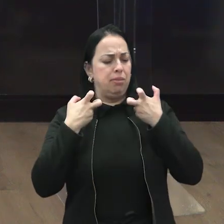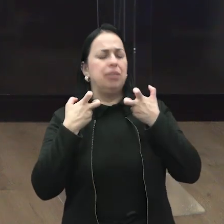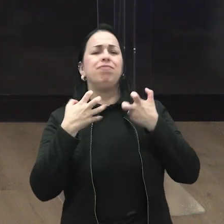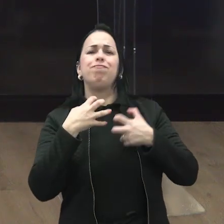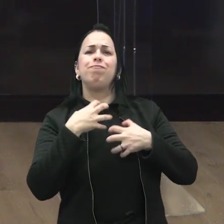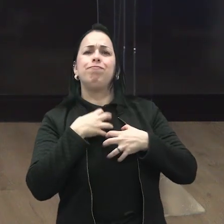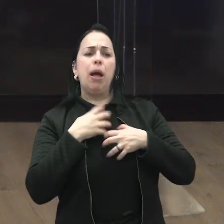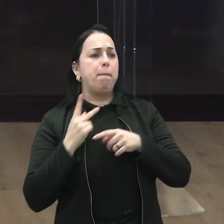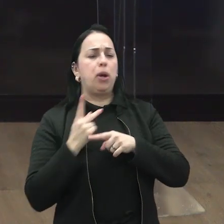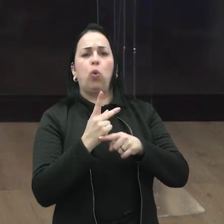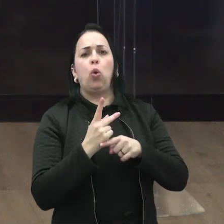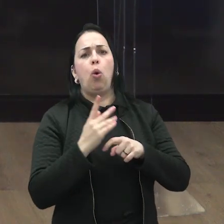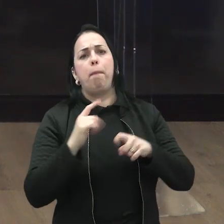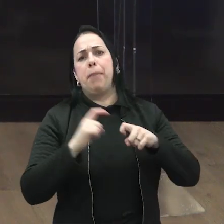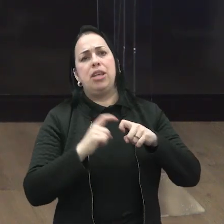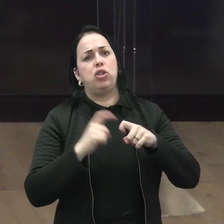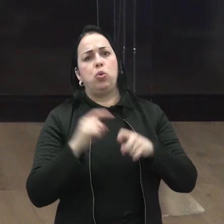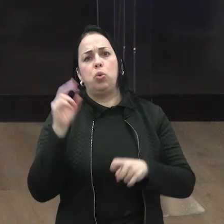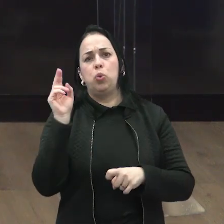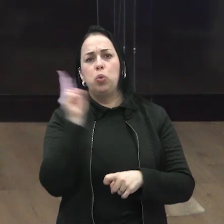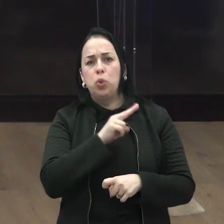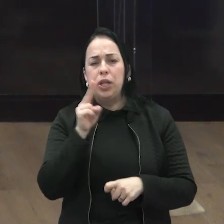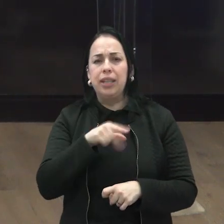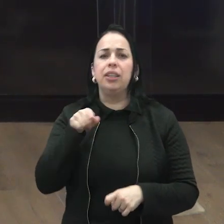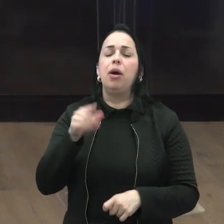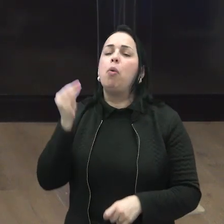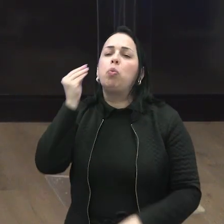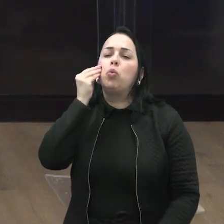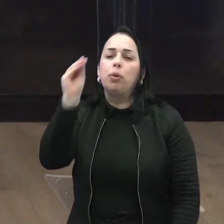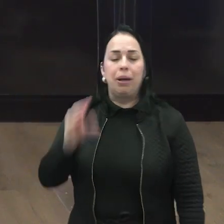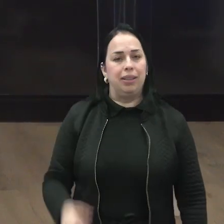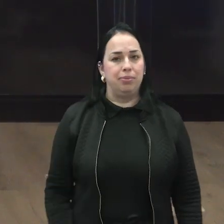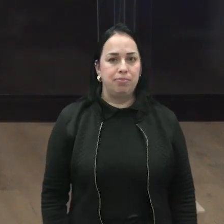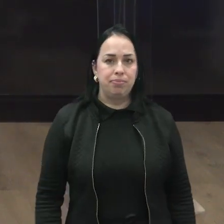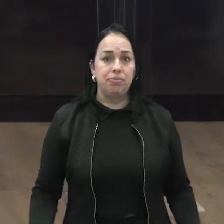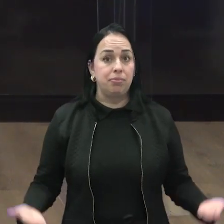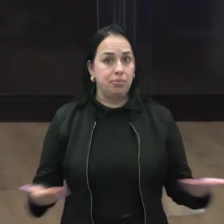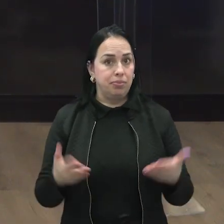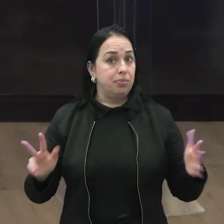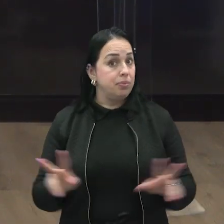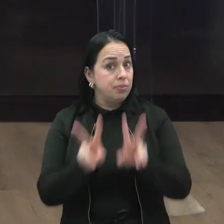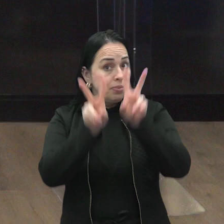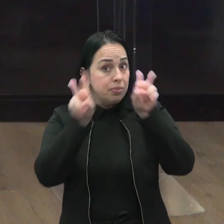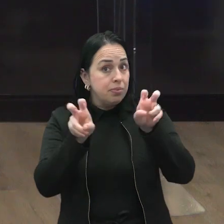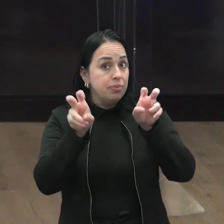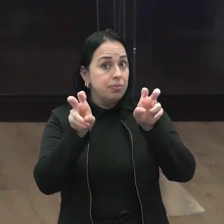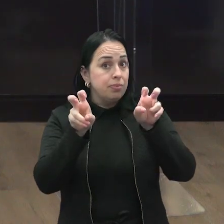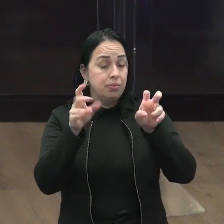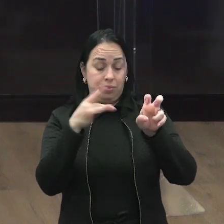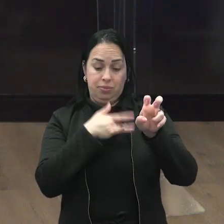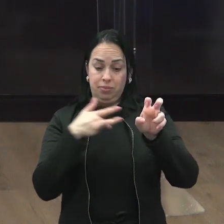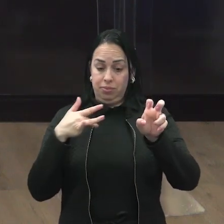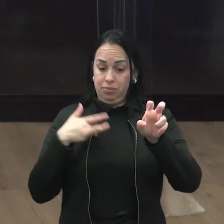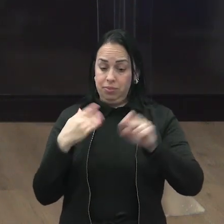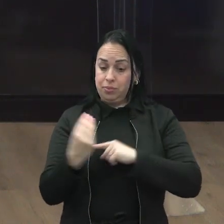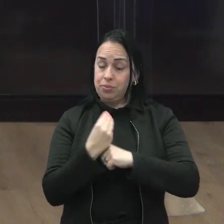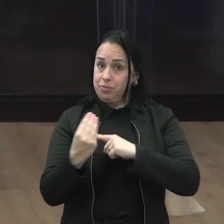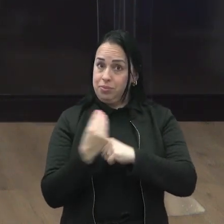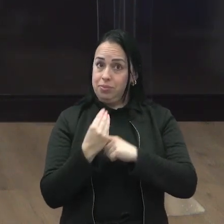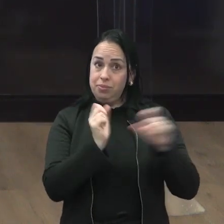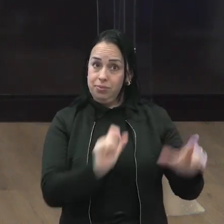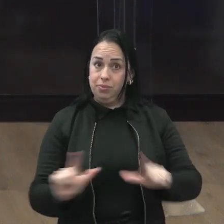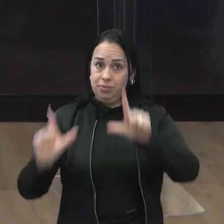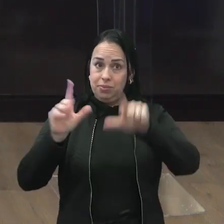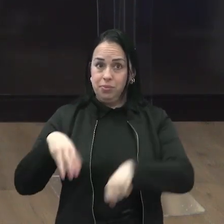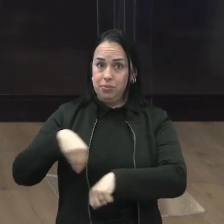percebeu o primeiro sintoma, já procurou ajuda médica. Um beijo para você, Tati. E a gente segue com informação sobre autocuidado. É